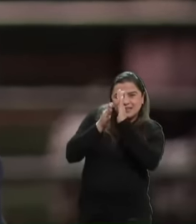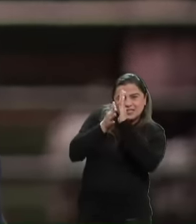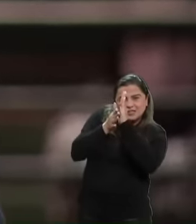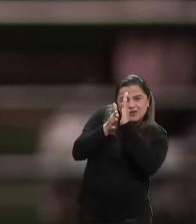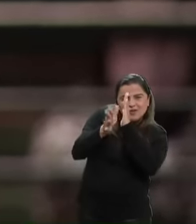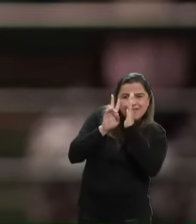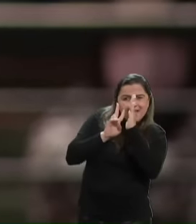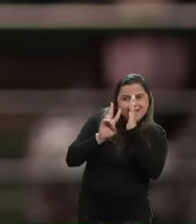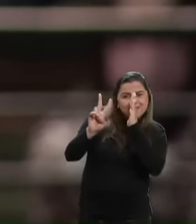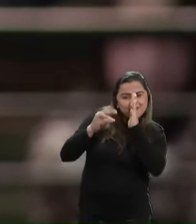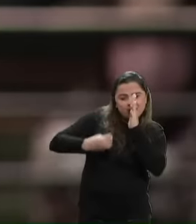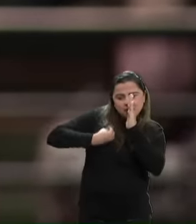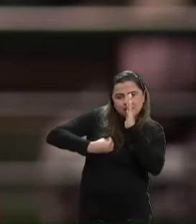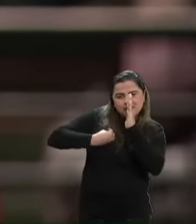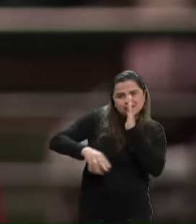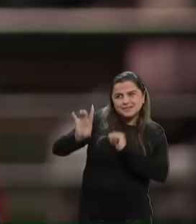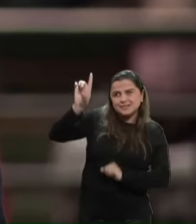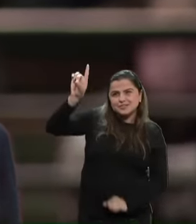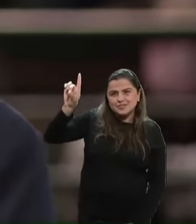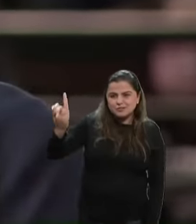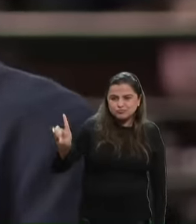passar.